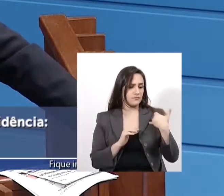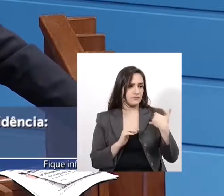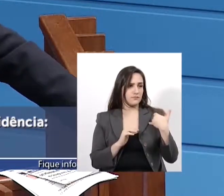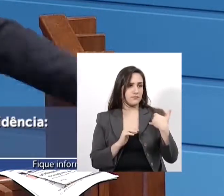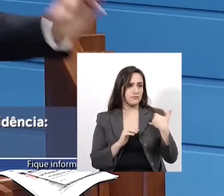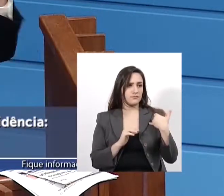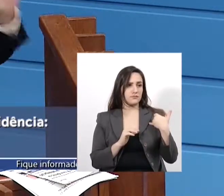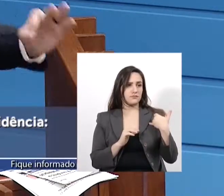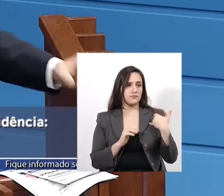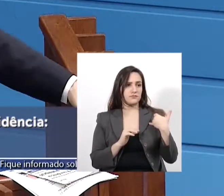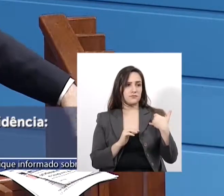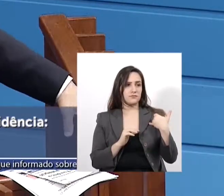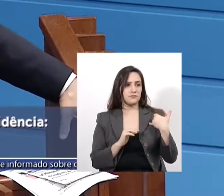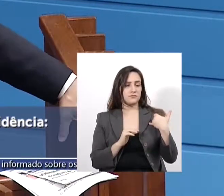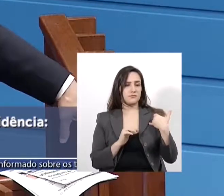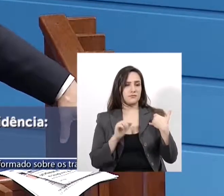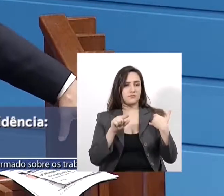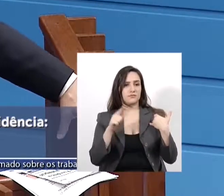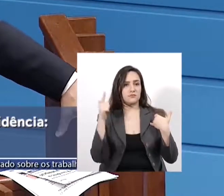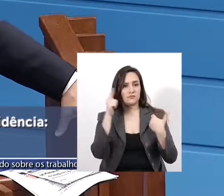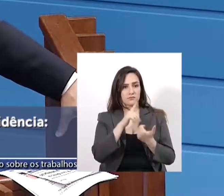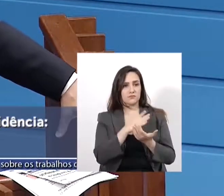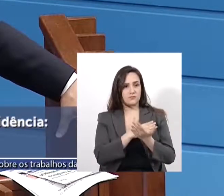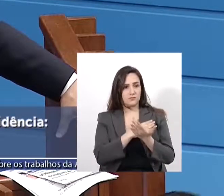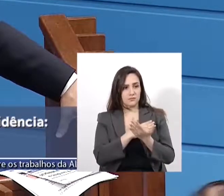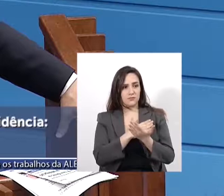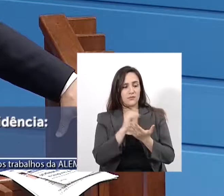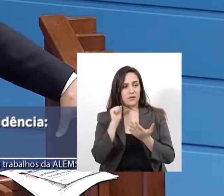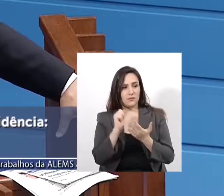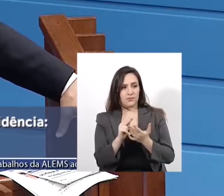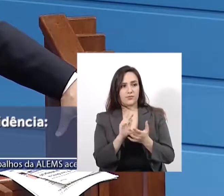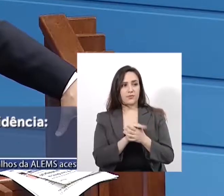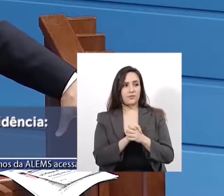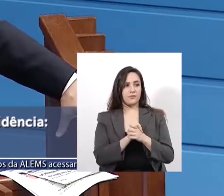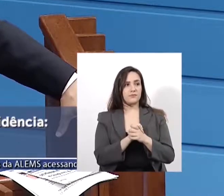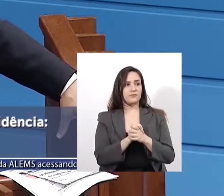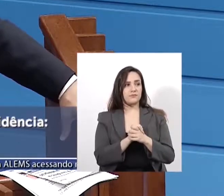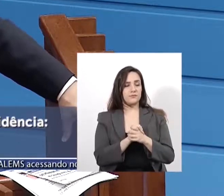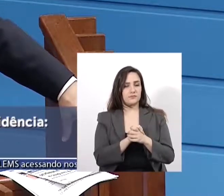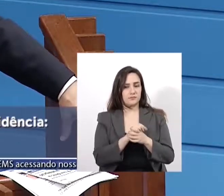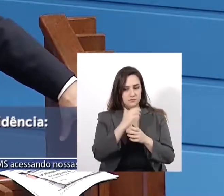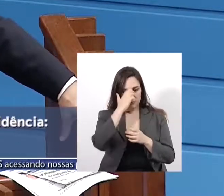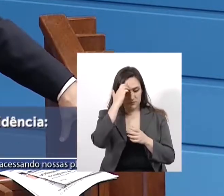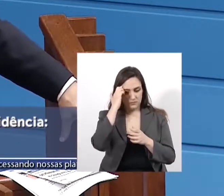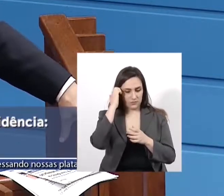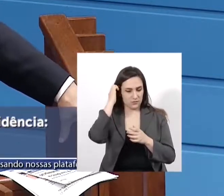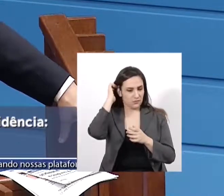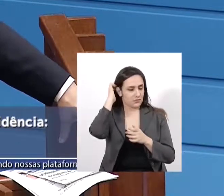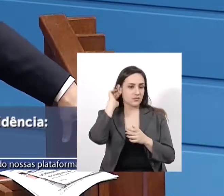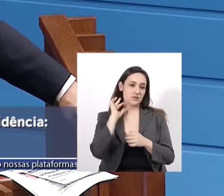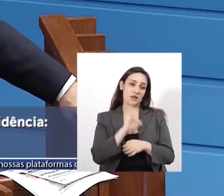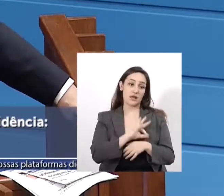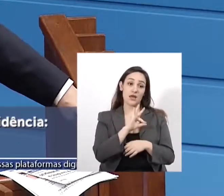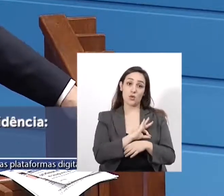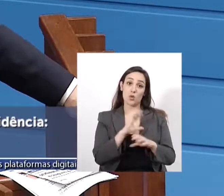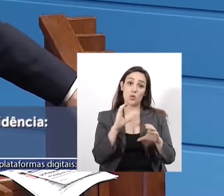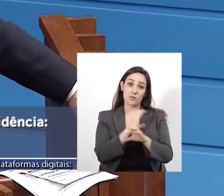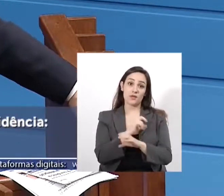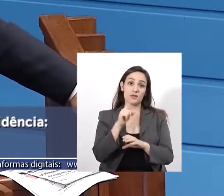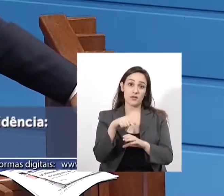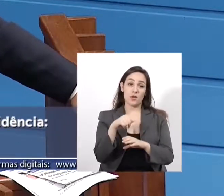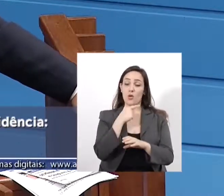aumentou. Idade mínima para alguém se aposentar com vencimentos integrais, para os